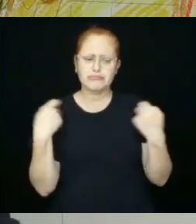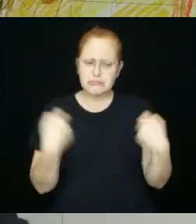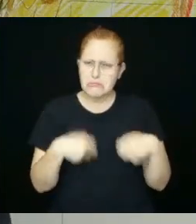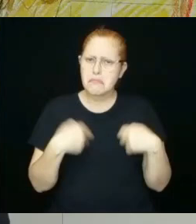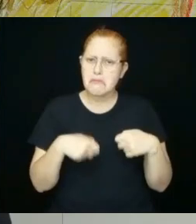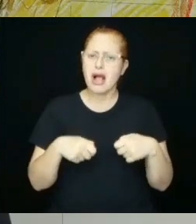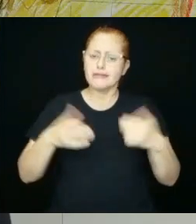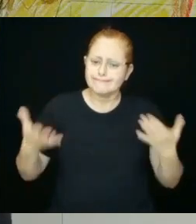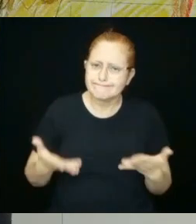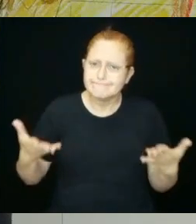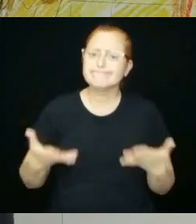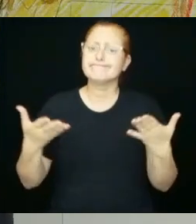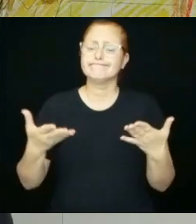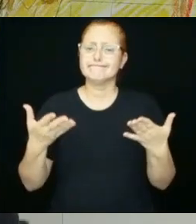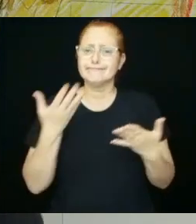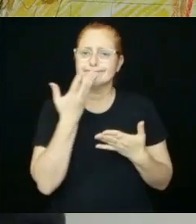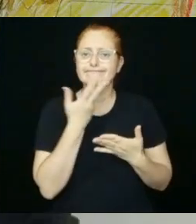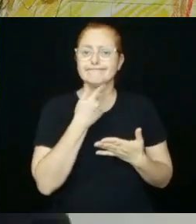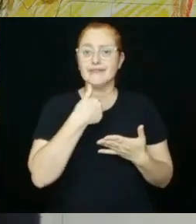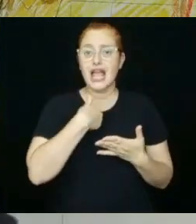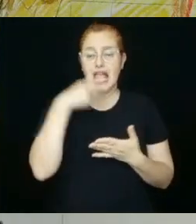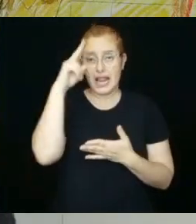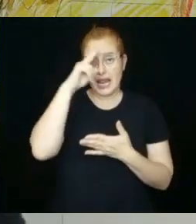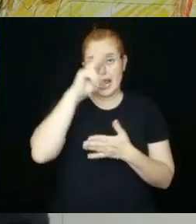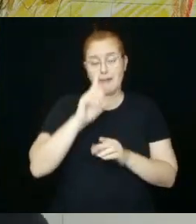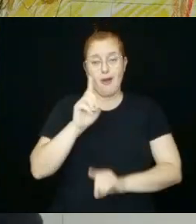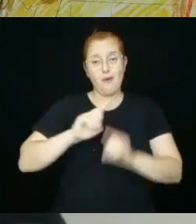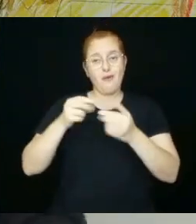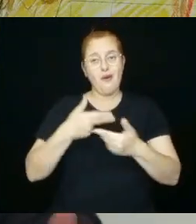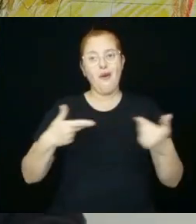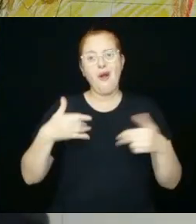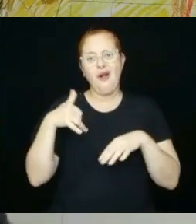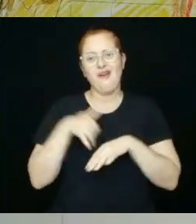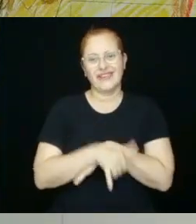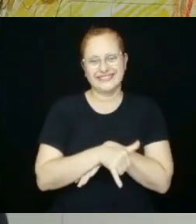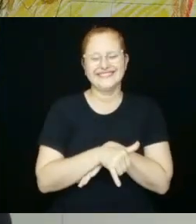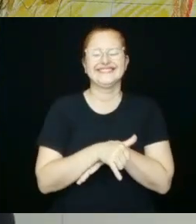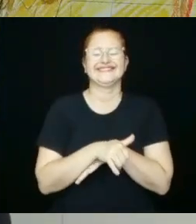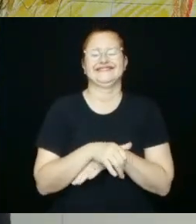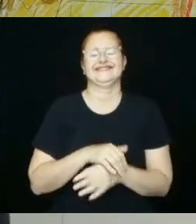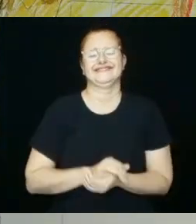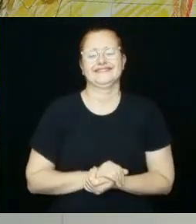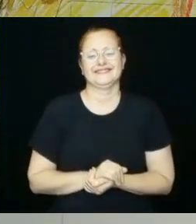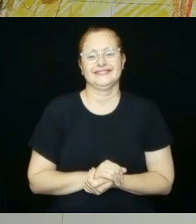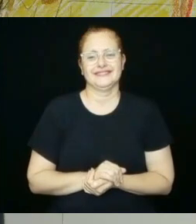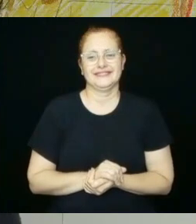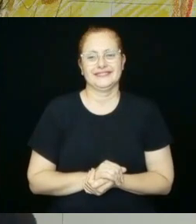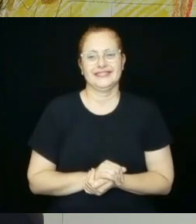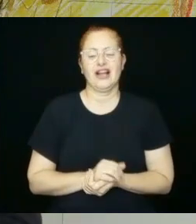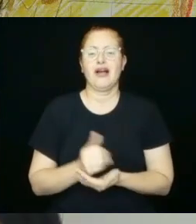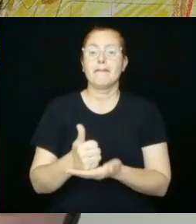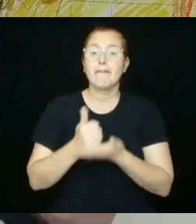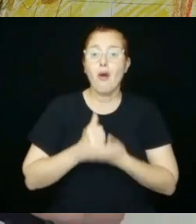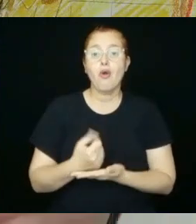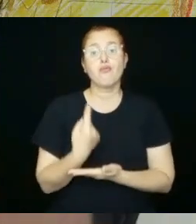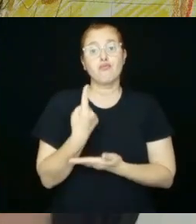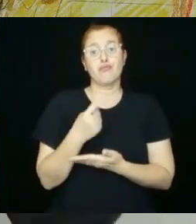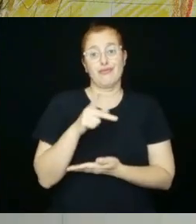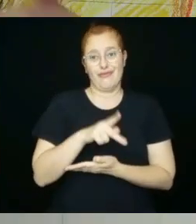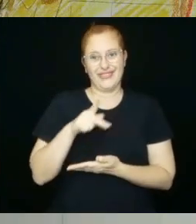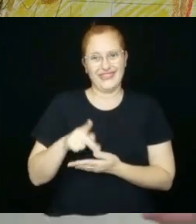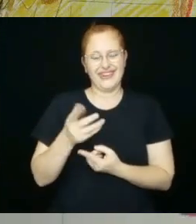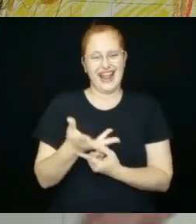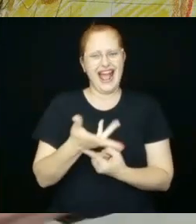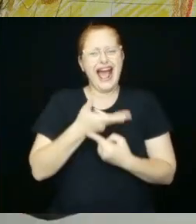te incentivam, assim. Daí eu lembro de algumas coisas que vão acontecendo, assim, desde do apoio de uma professora